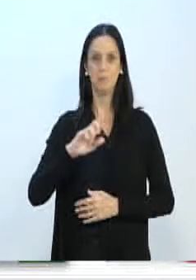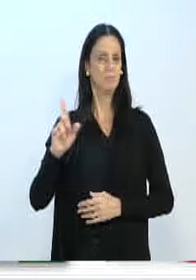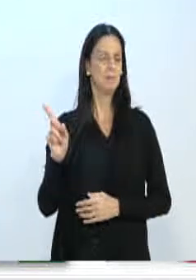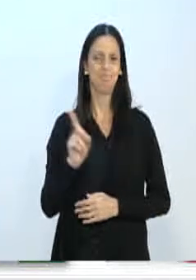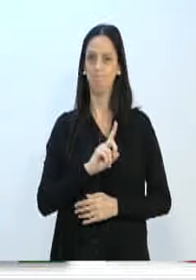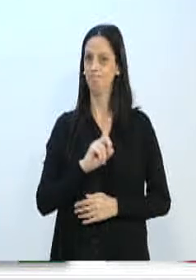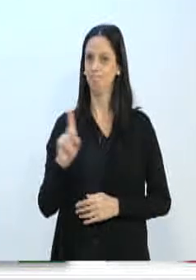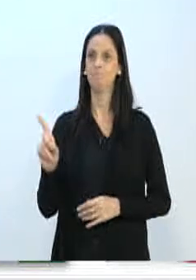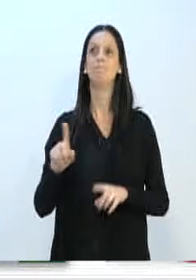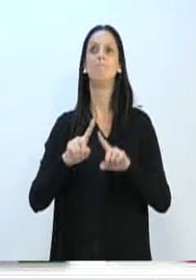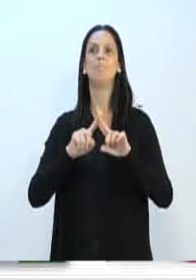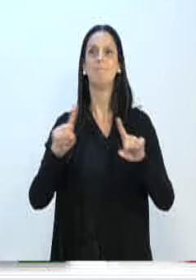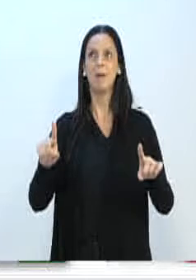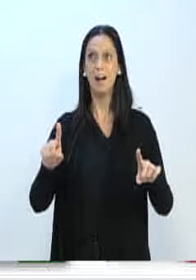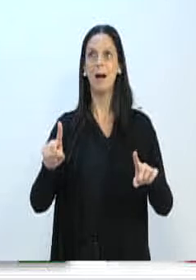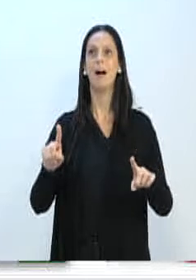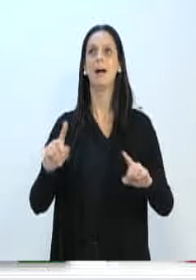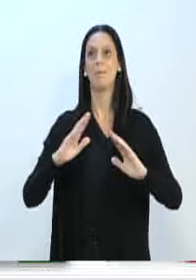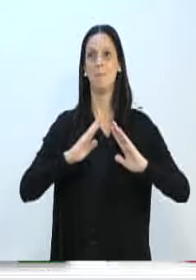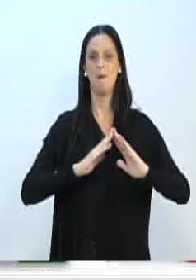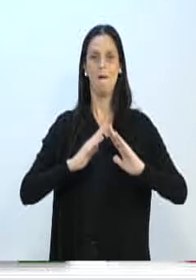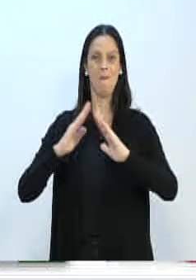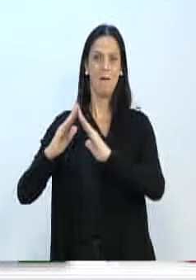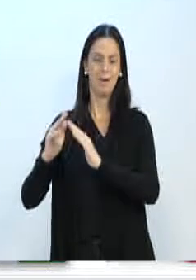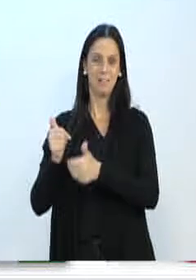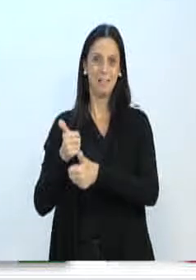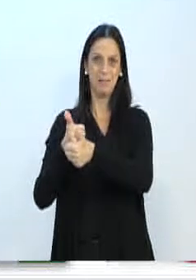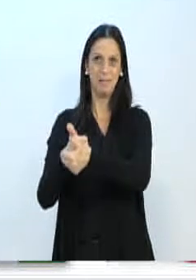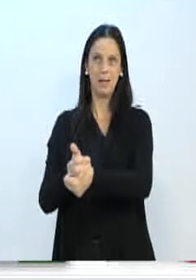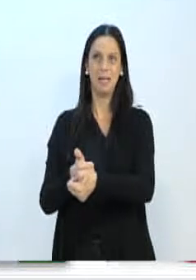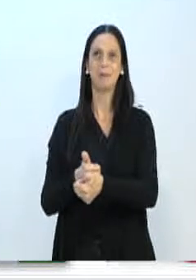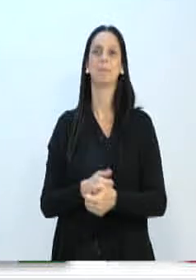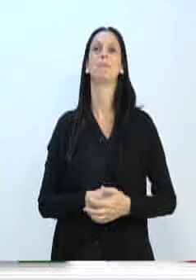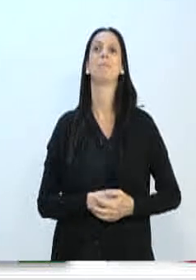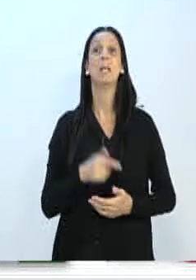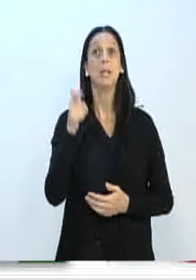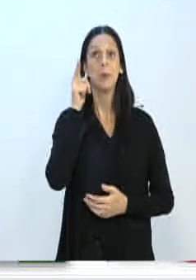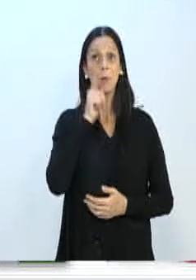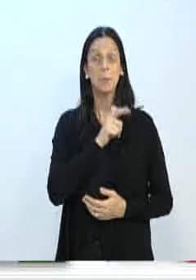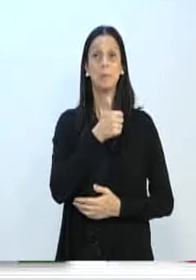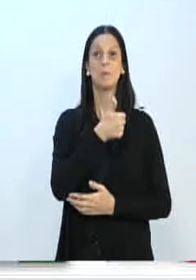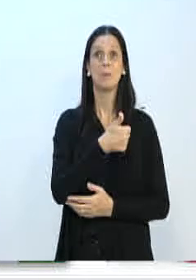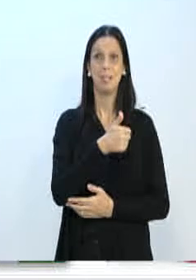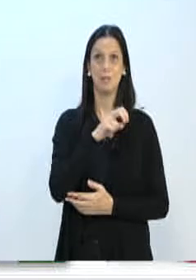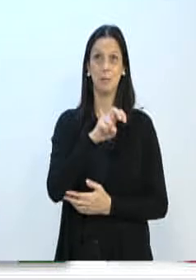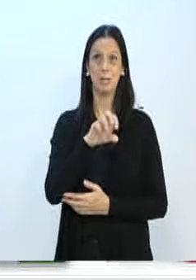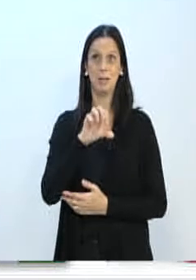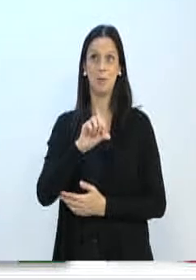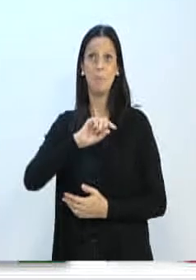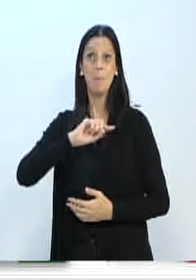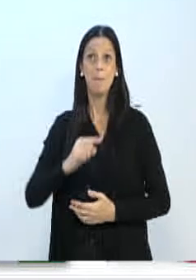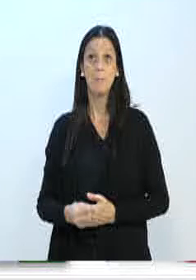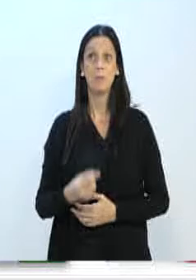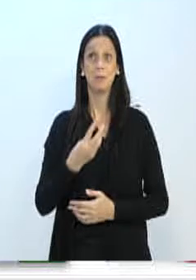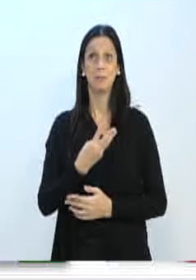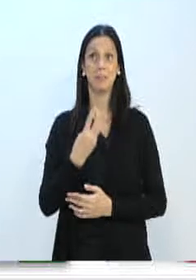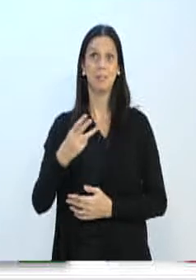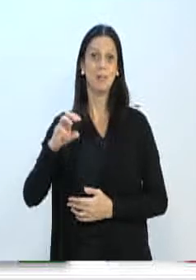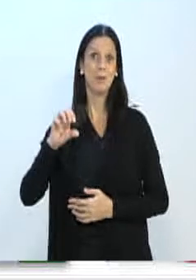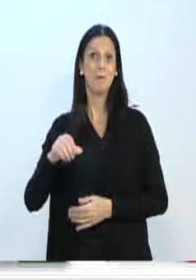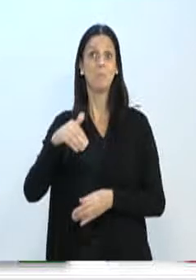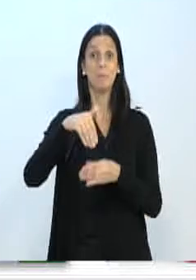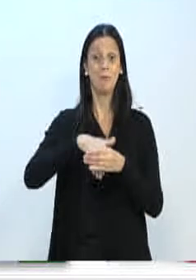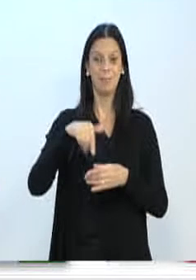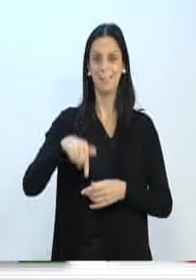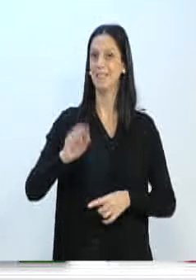cidade, é aqui próximo, 159 mil votos fez no estado, agradecendo os votos que fez aqui em Blumenau,